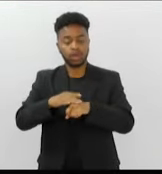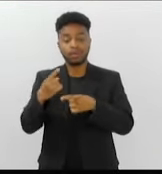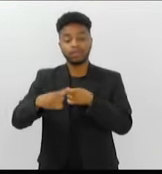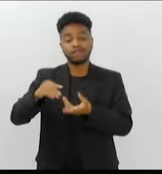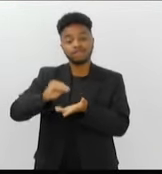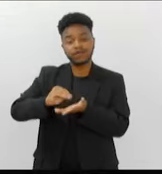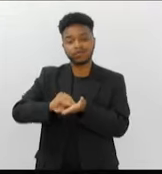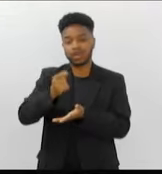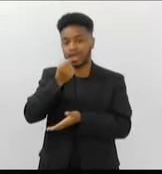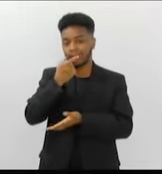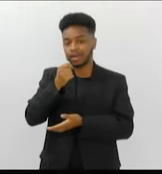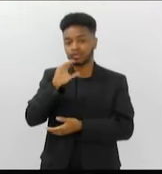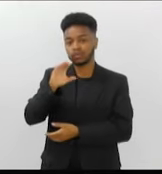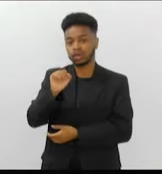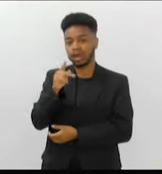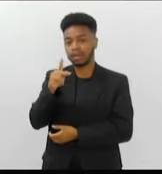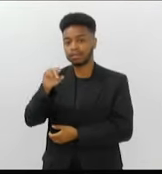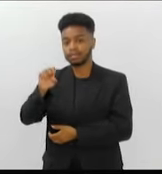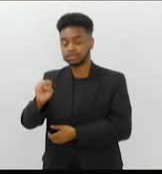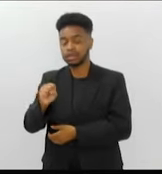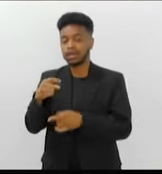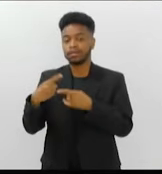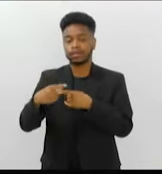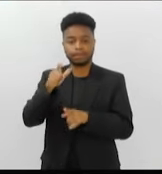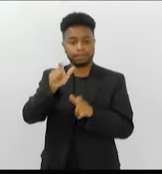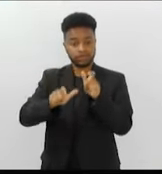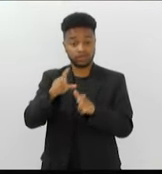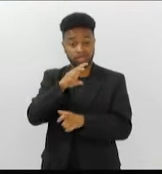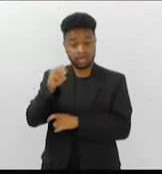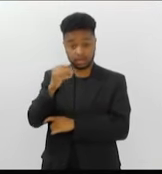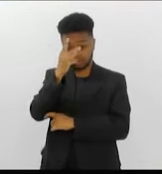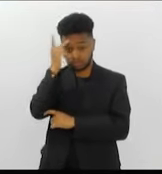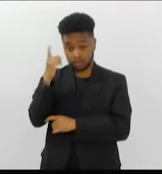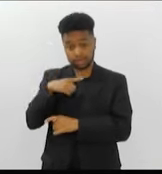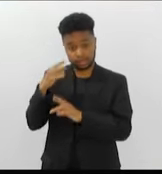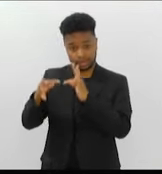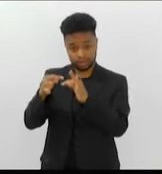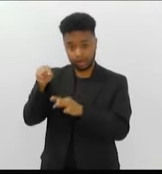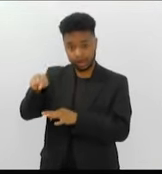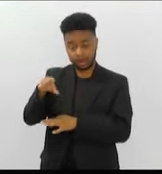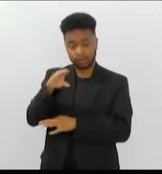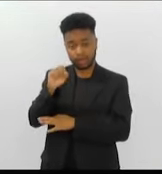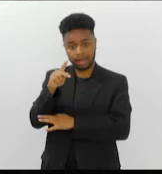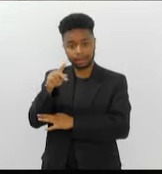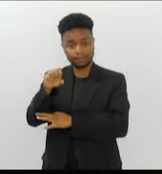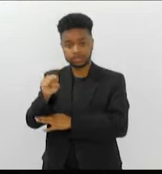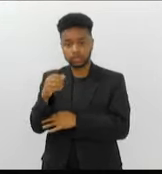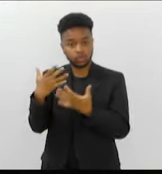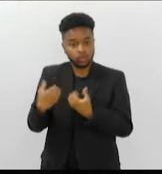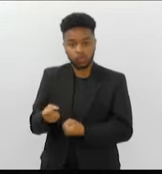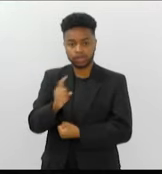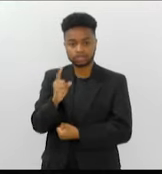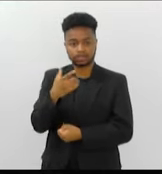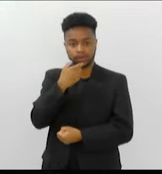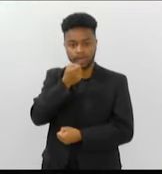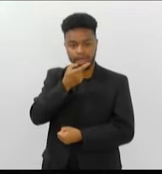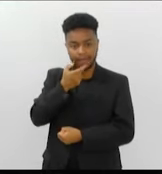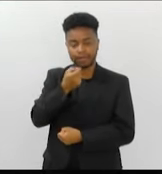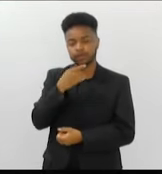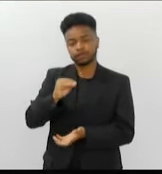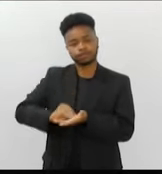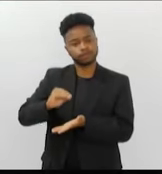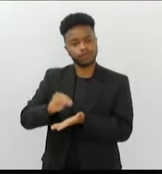CAPS, onde as pessoas agravaram, 500 pessoas se tratam no CAPS, ficaram meses sem medicamento, de